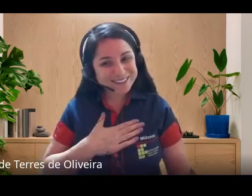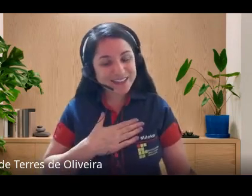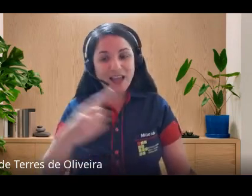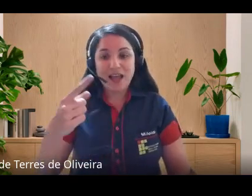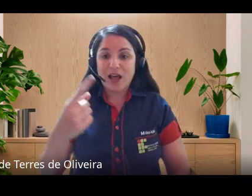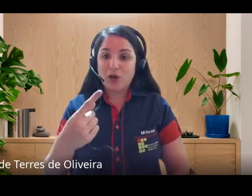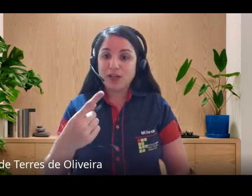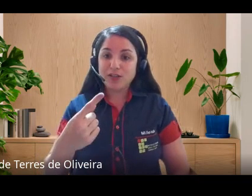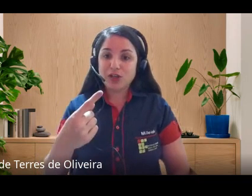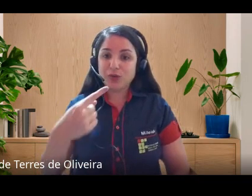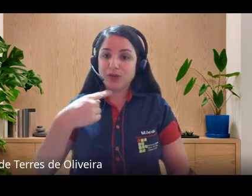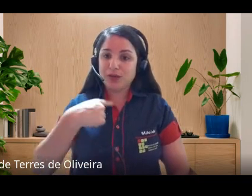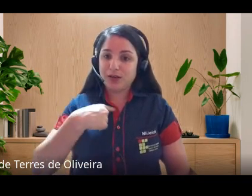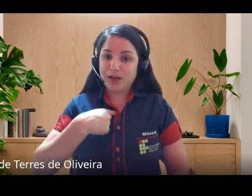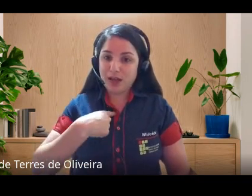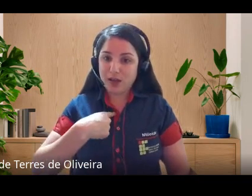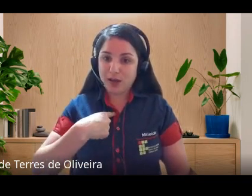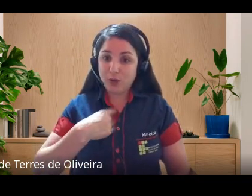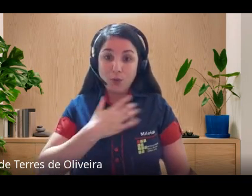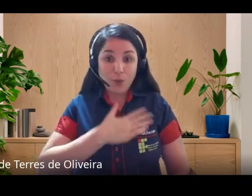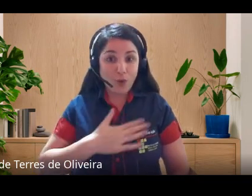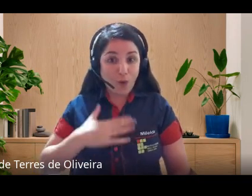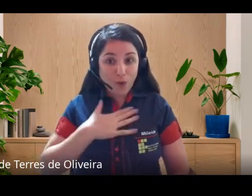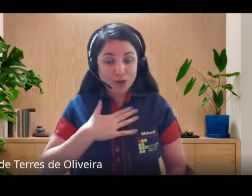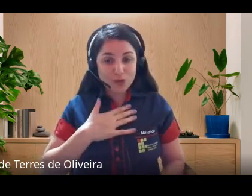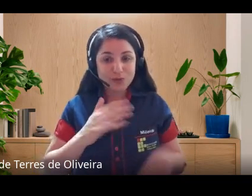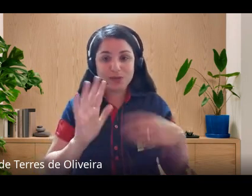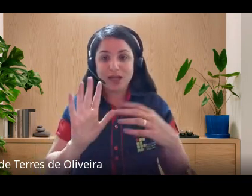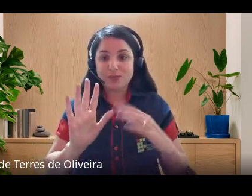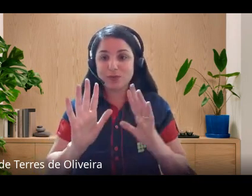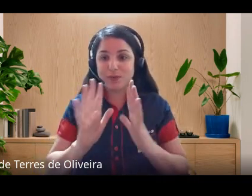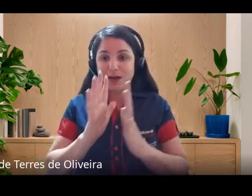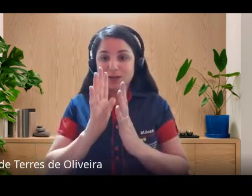Gostar. Dedo indicador. Eu